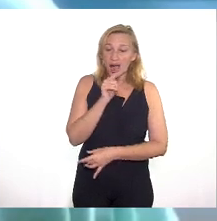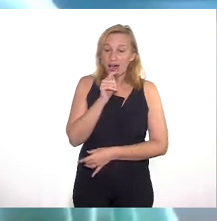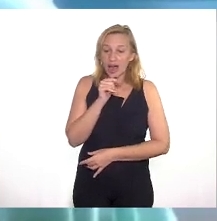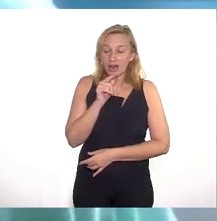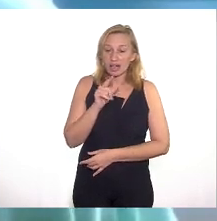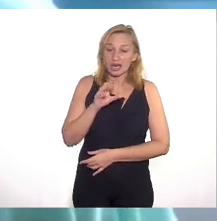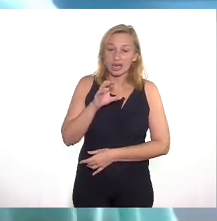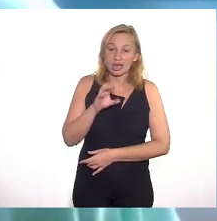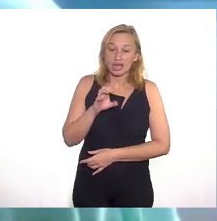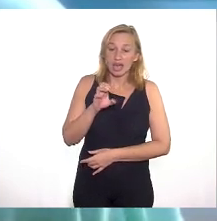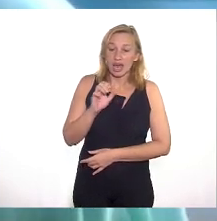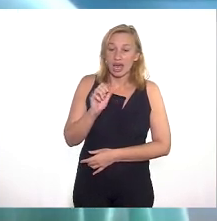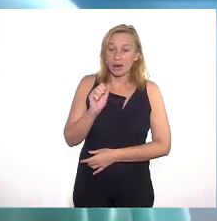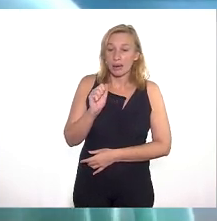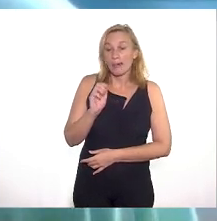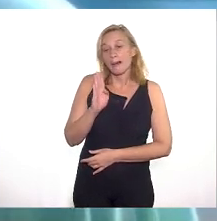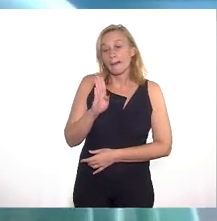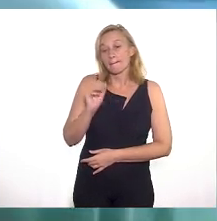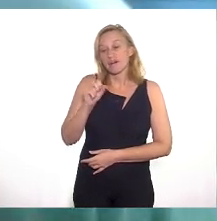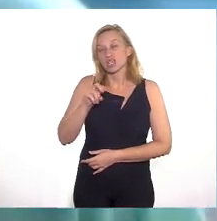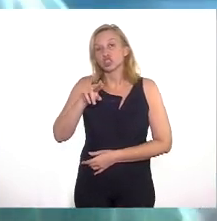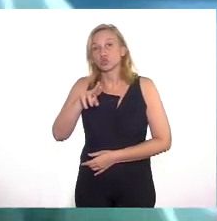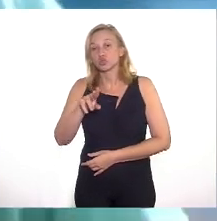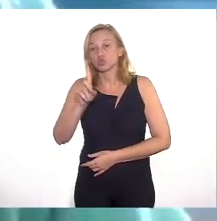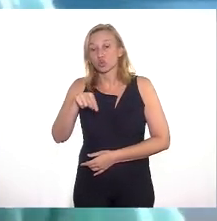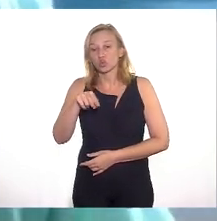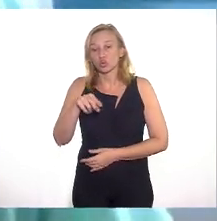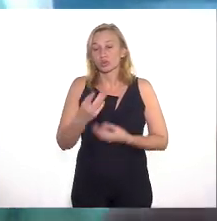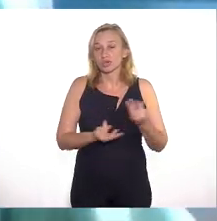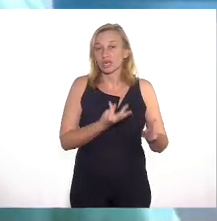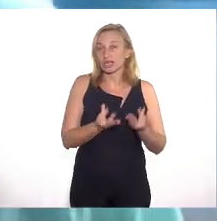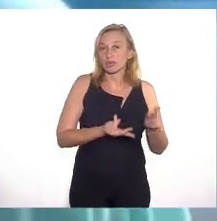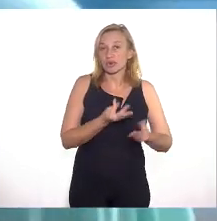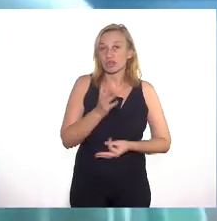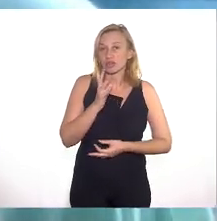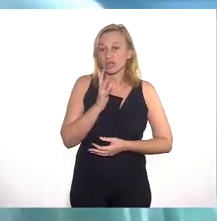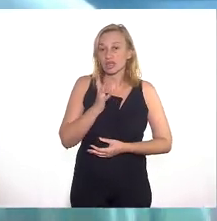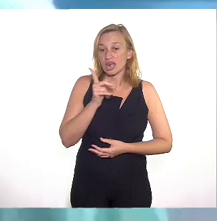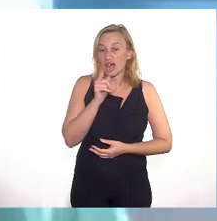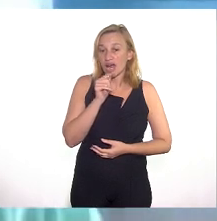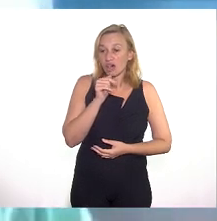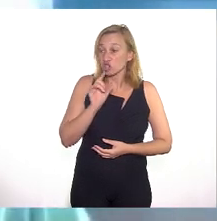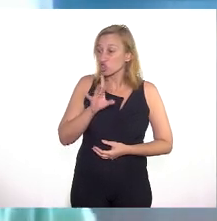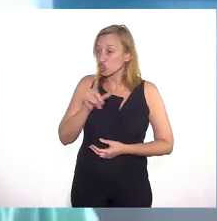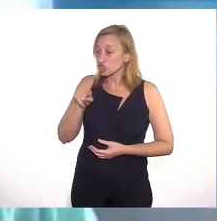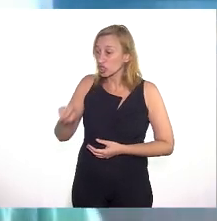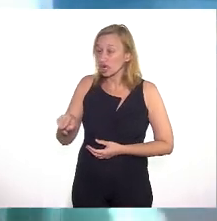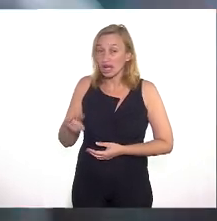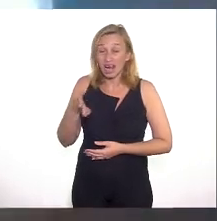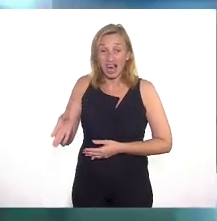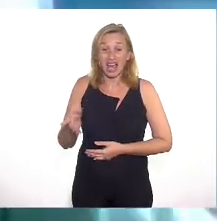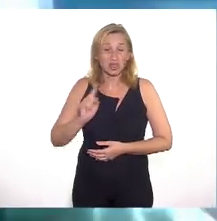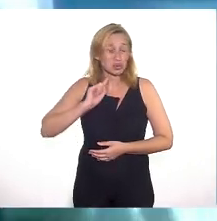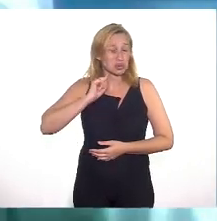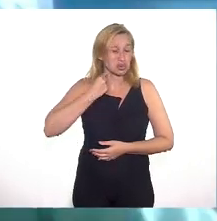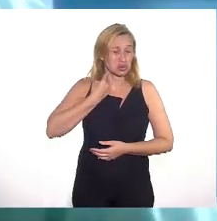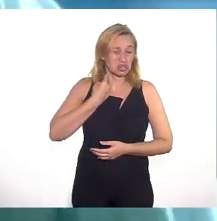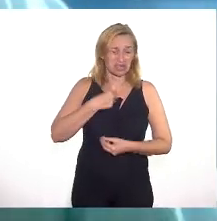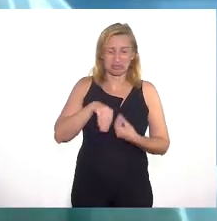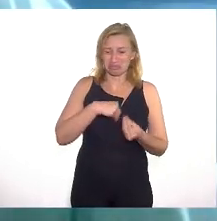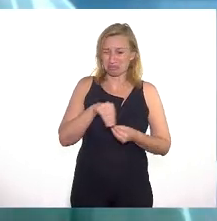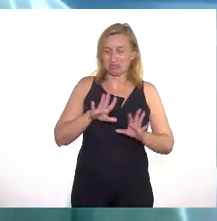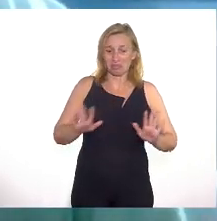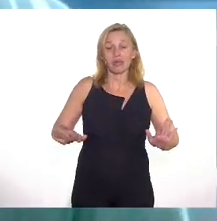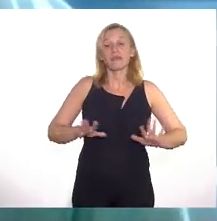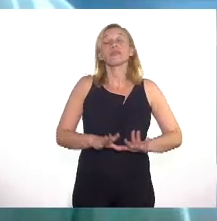vez de ser uma estação de tratamento de água, virou uma estação de tratamento de esgoto, porque o que chega lá é esgoto. Então, mexe com tudo.